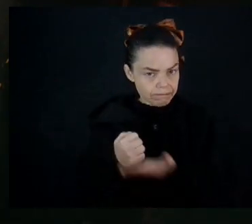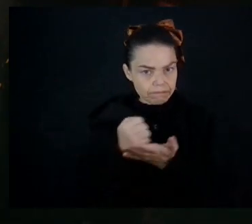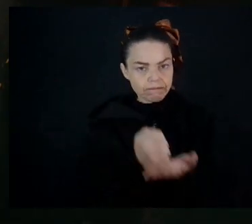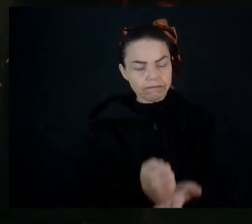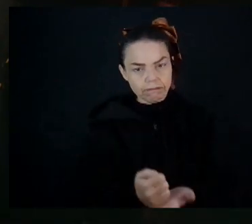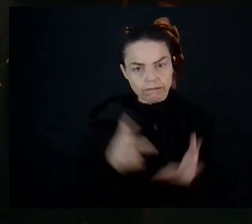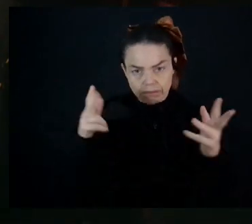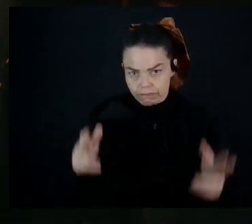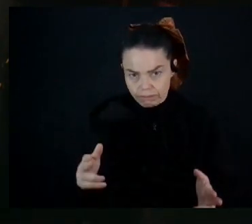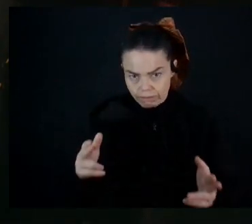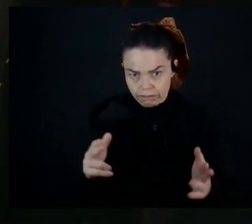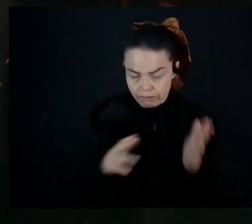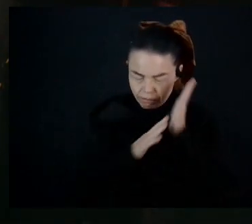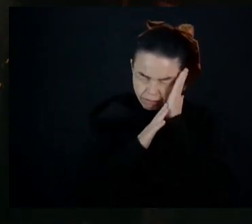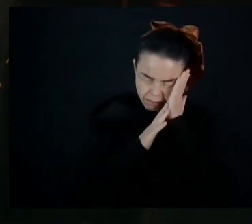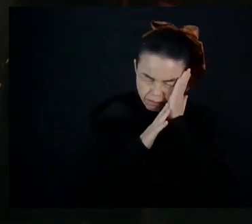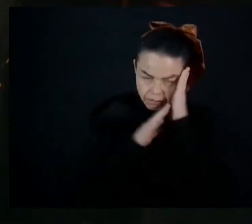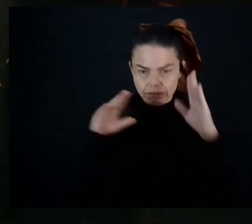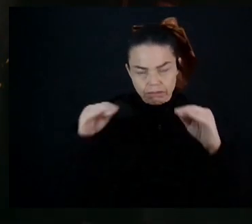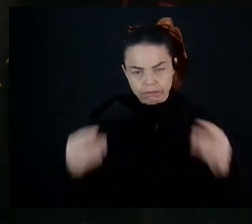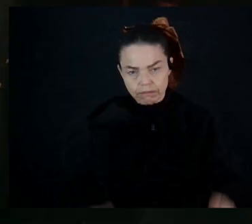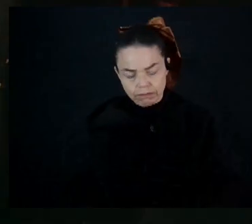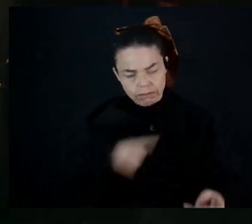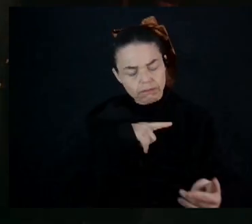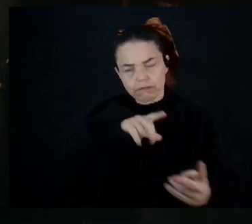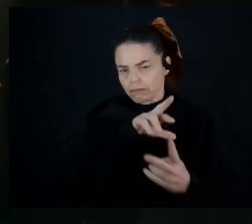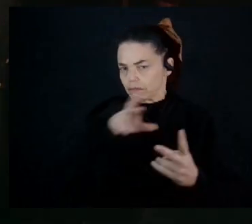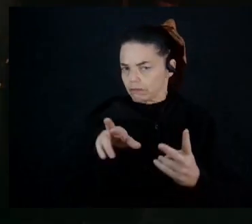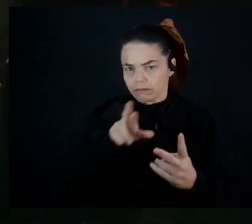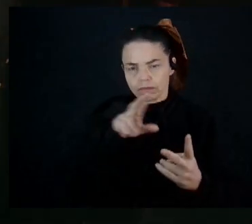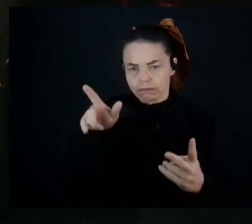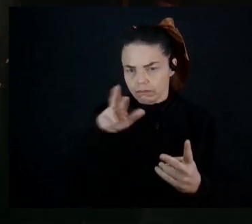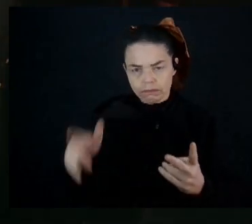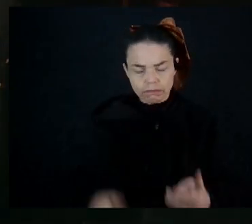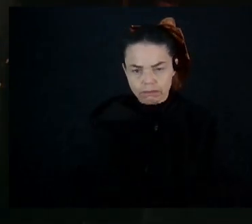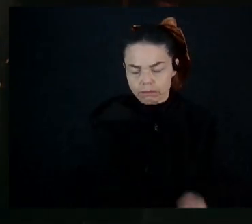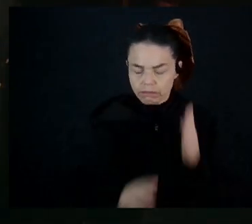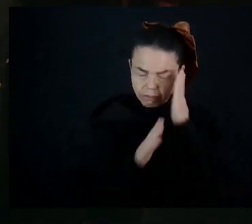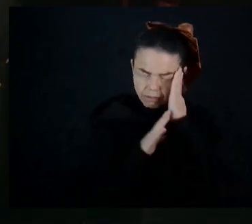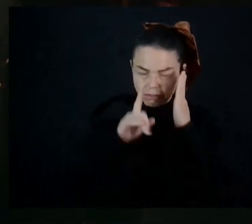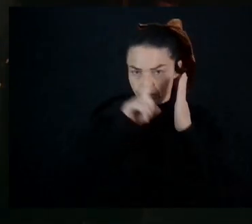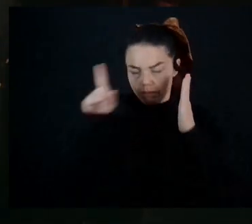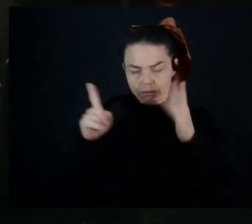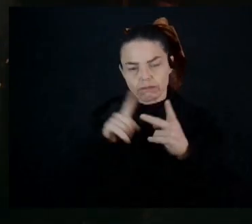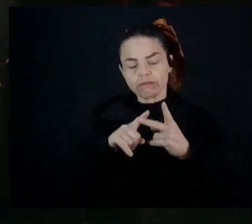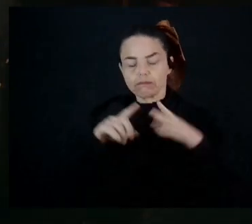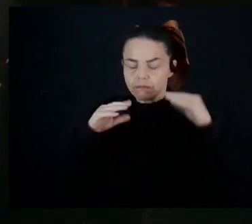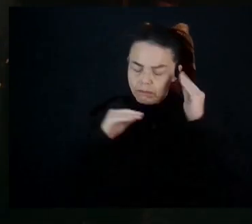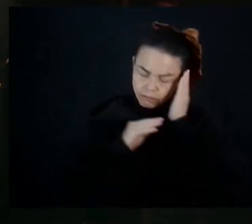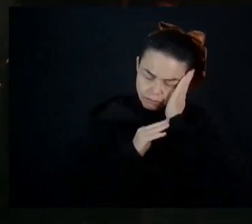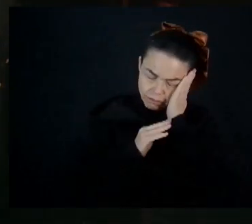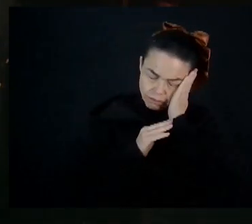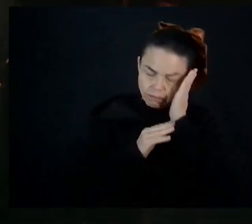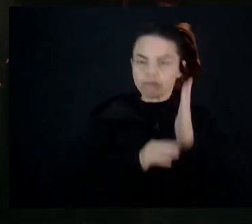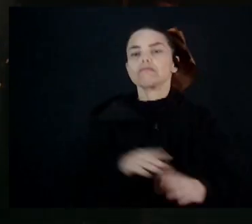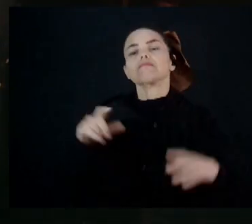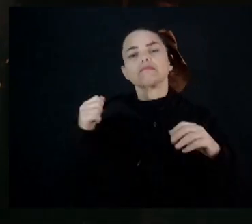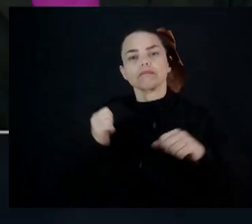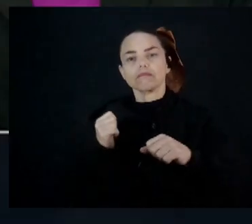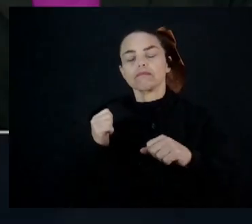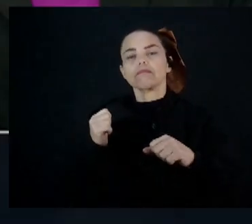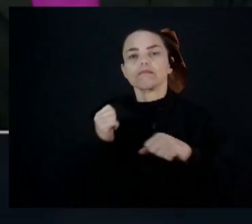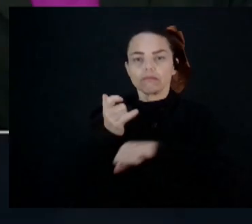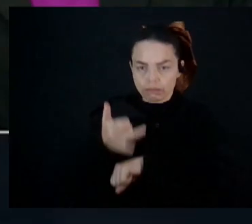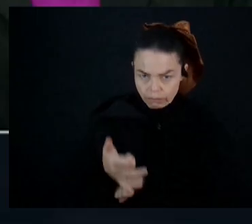da noite, doutor? Tem diferença dormir durante o dia e dormir durante a noite?